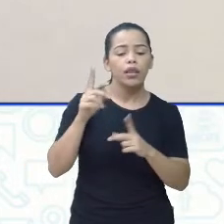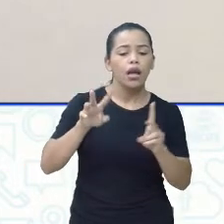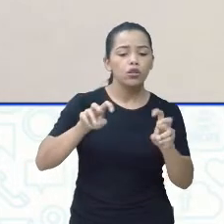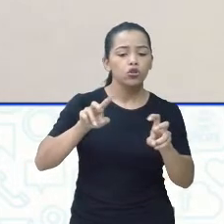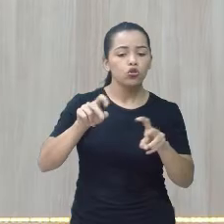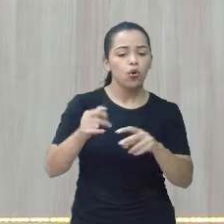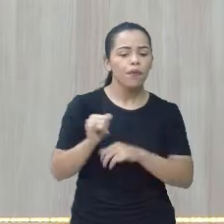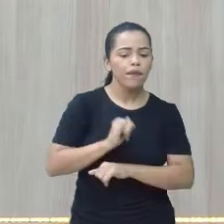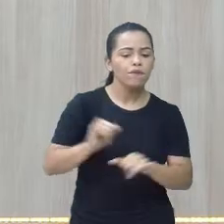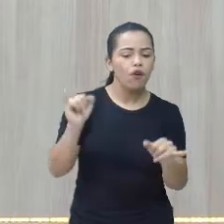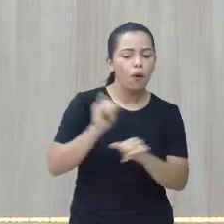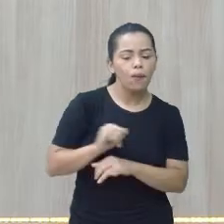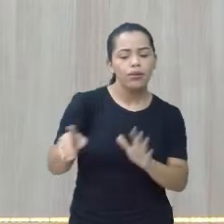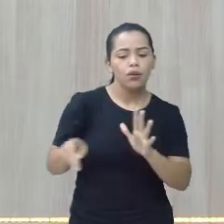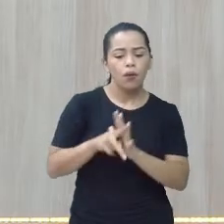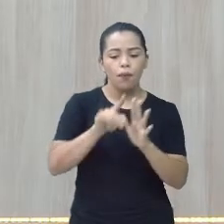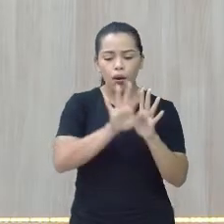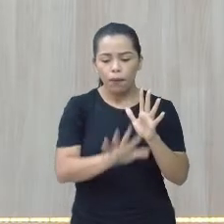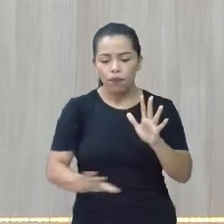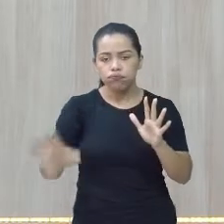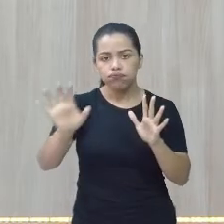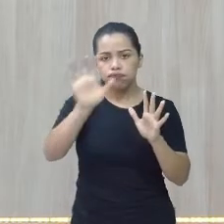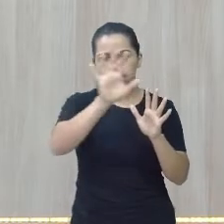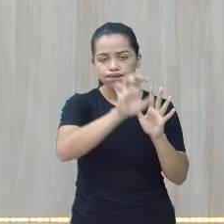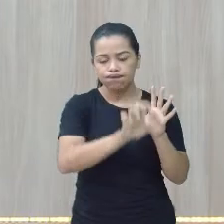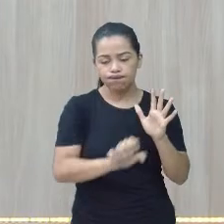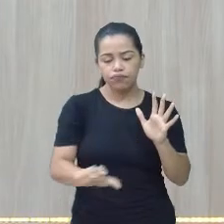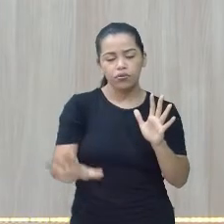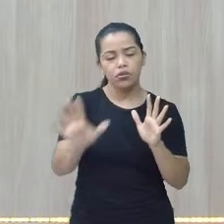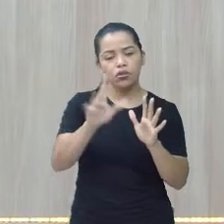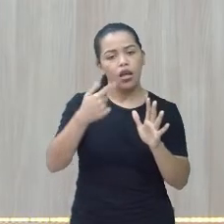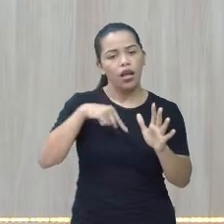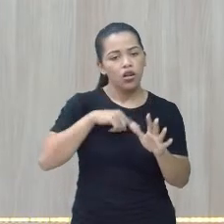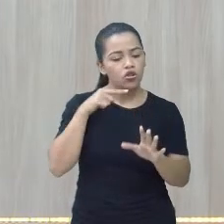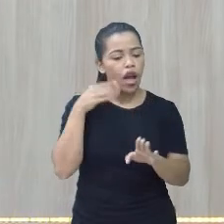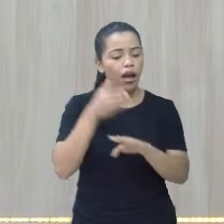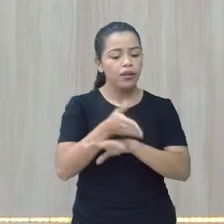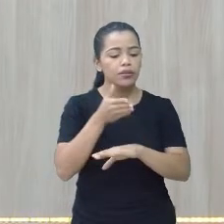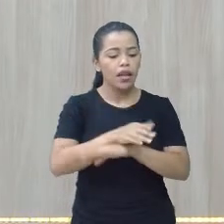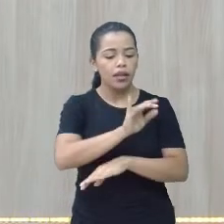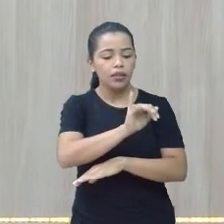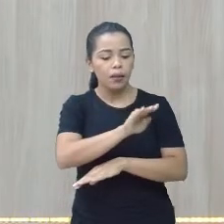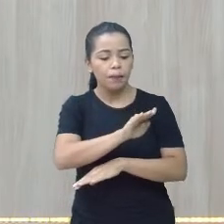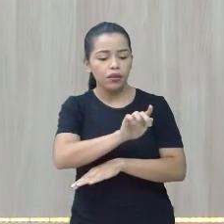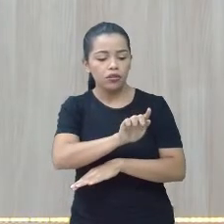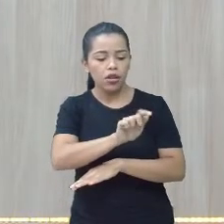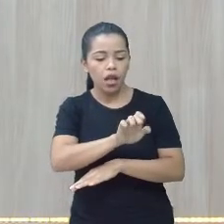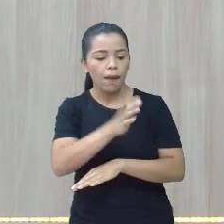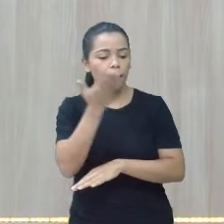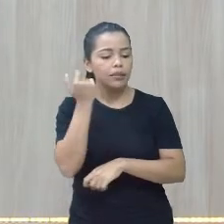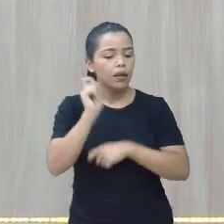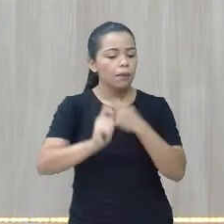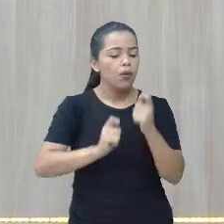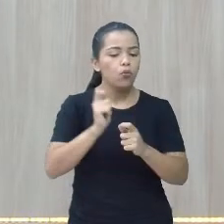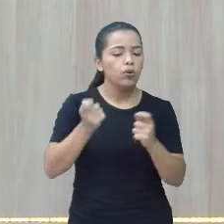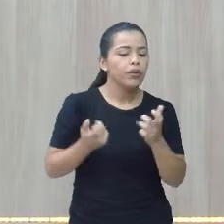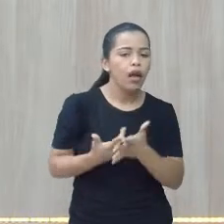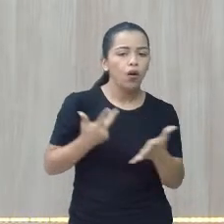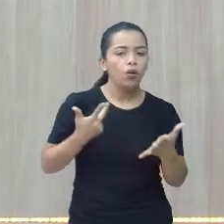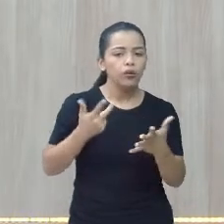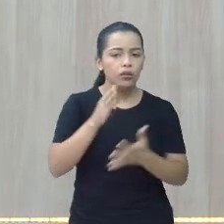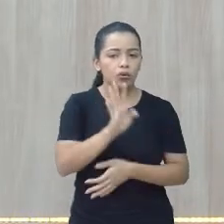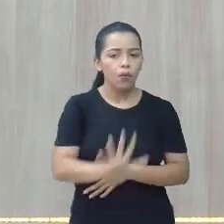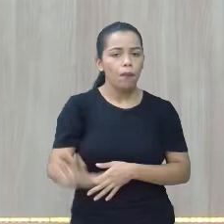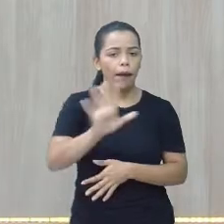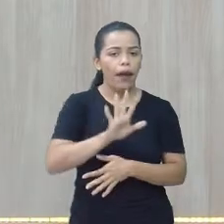a gente consulta o IBGE, tá certo? Para ter essas informações, para entender o que é que está acontecendo no país de forma geral.